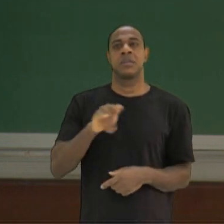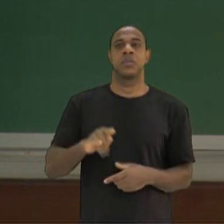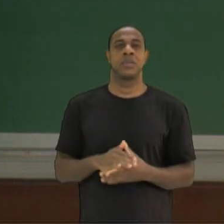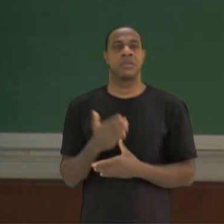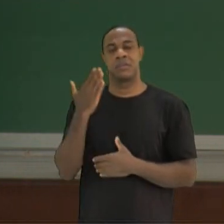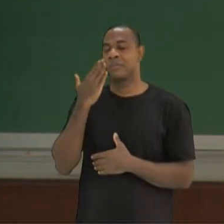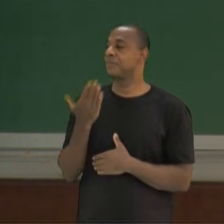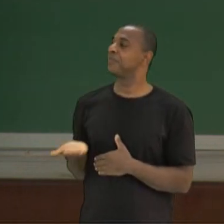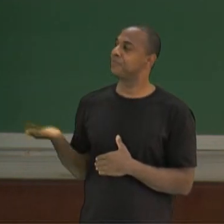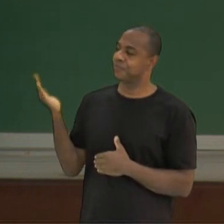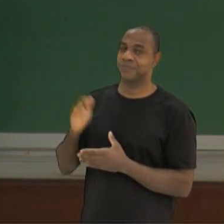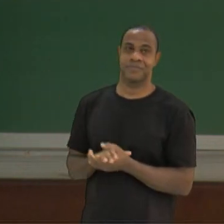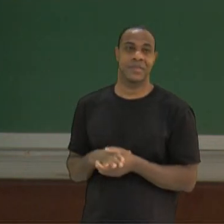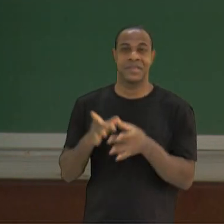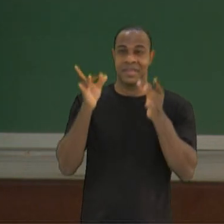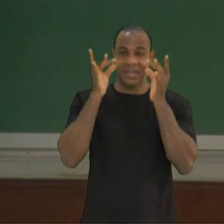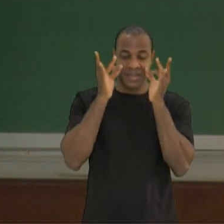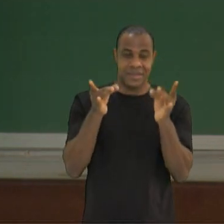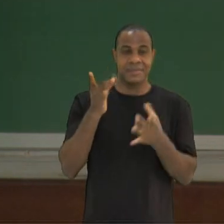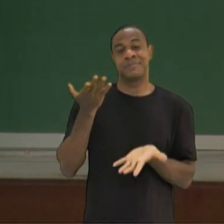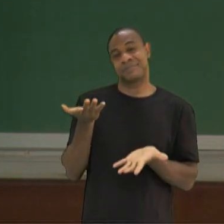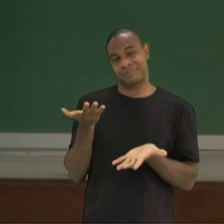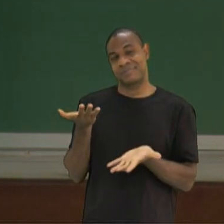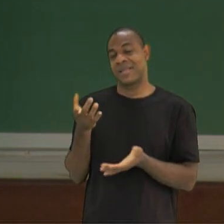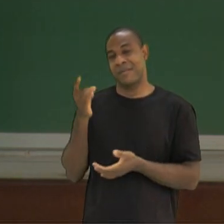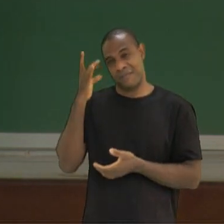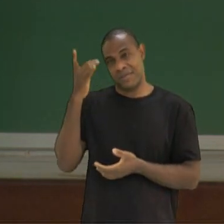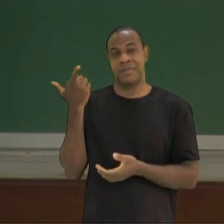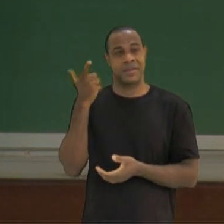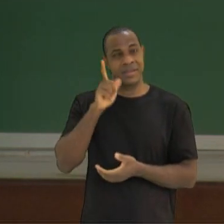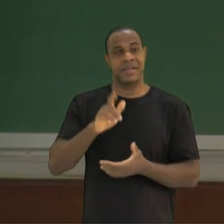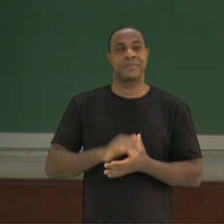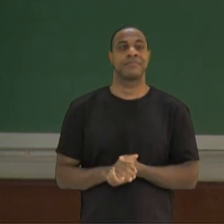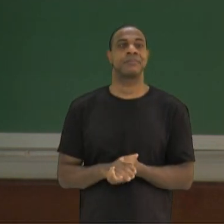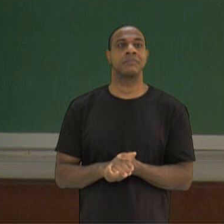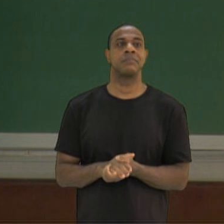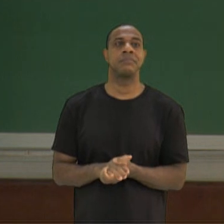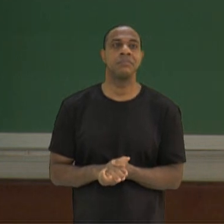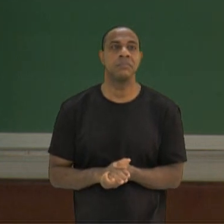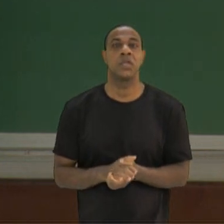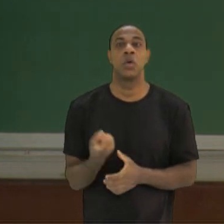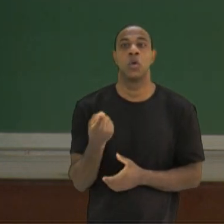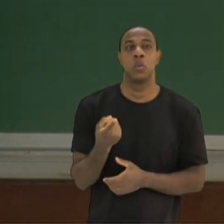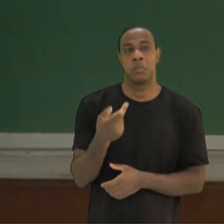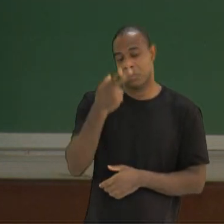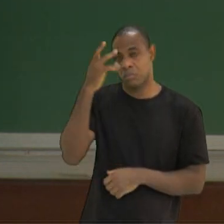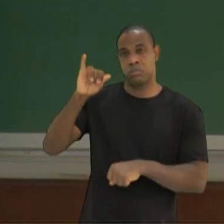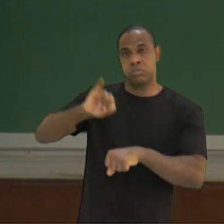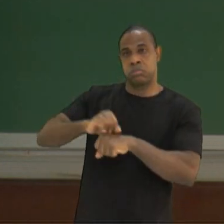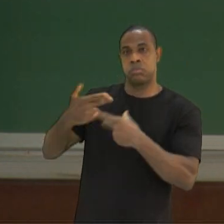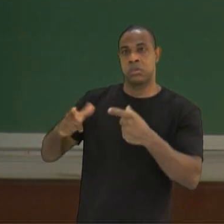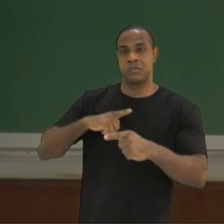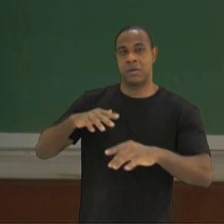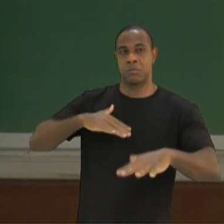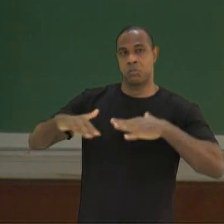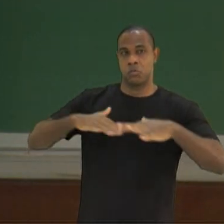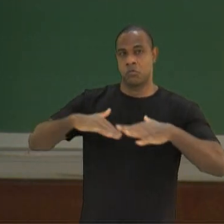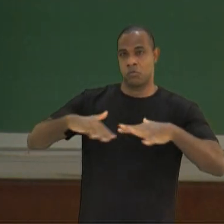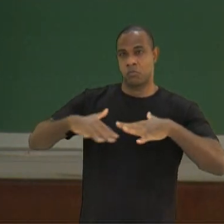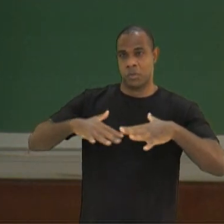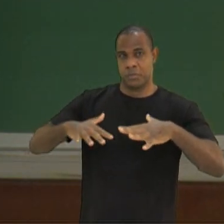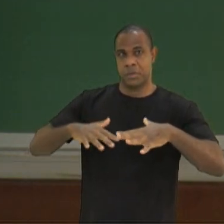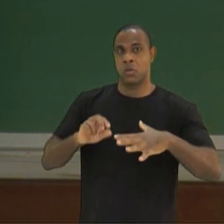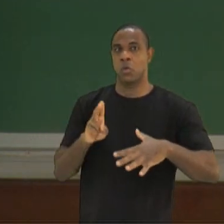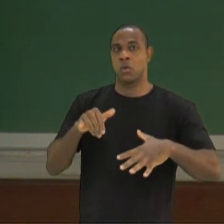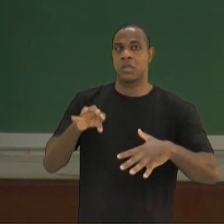atenção nessa aula e nas outras, está bem fácil para você acertar. Olha só, um corpo que realiza um movimento